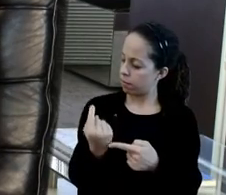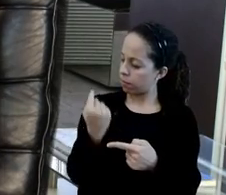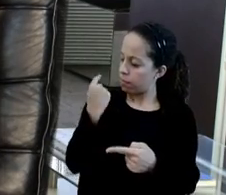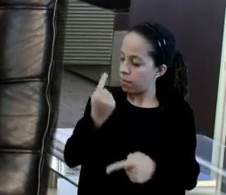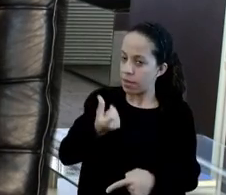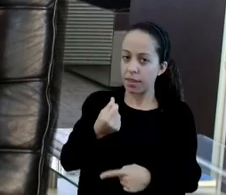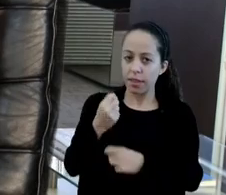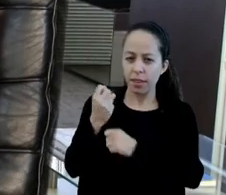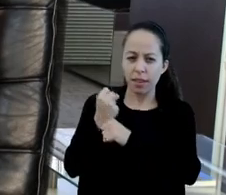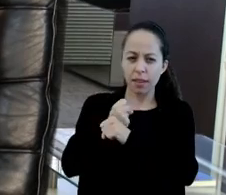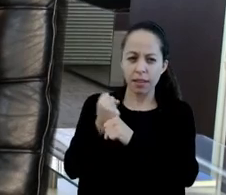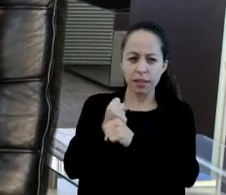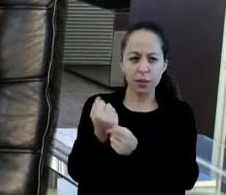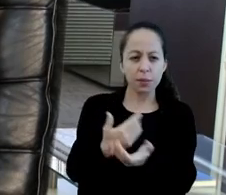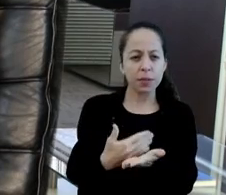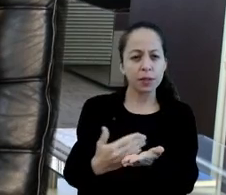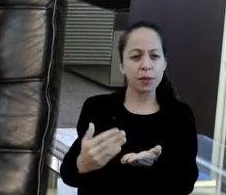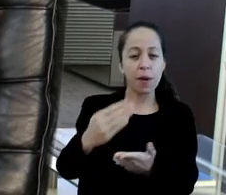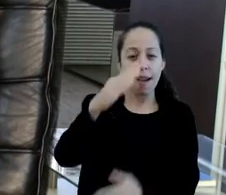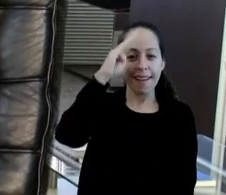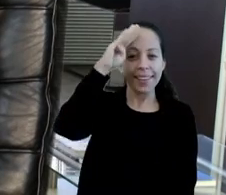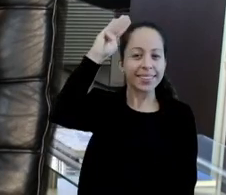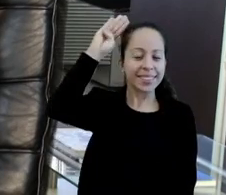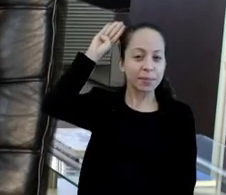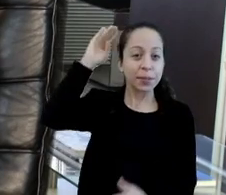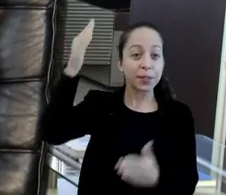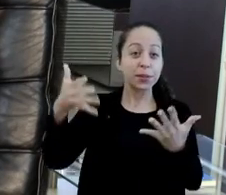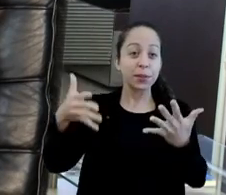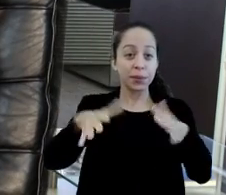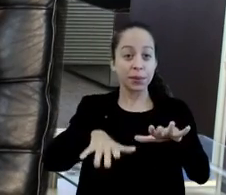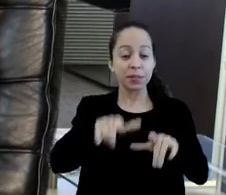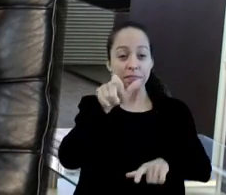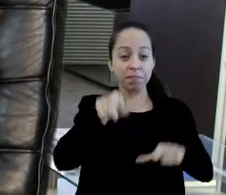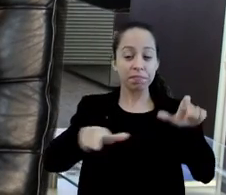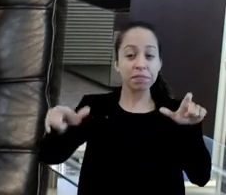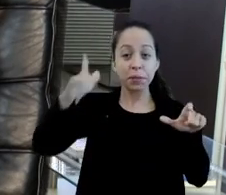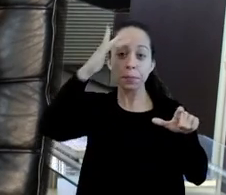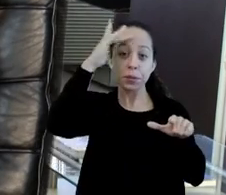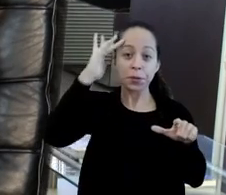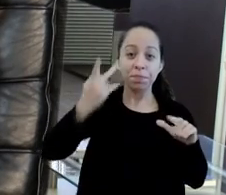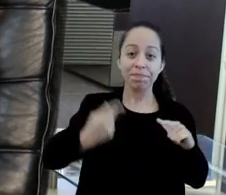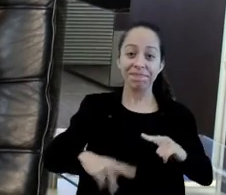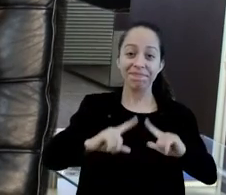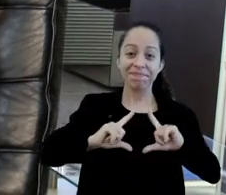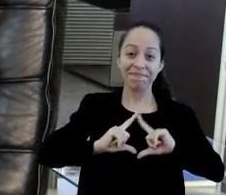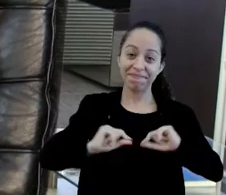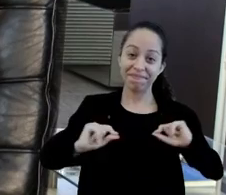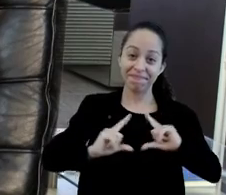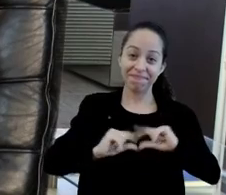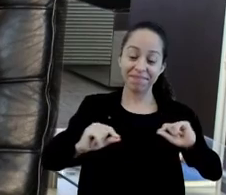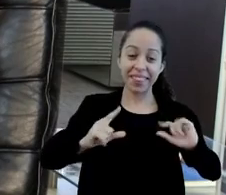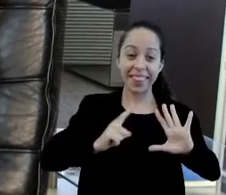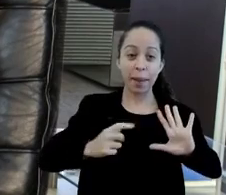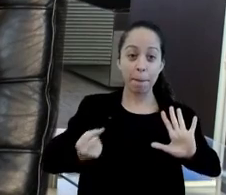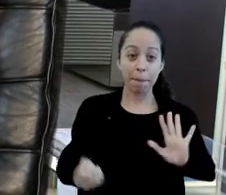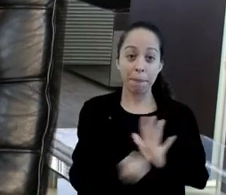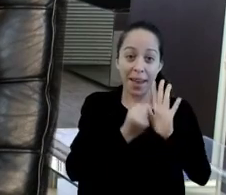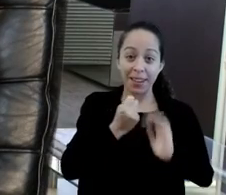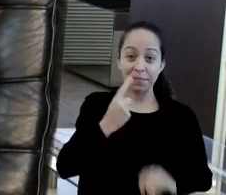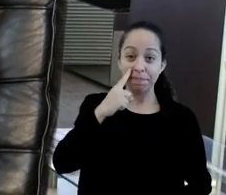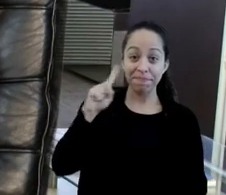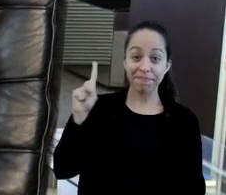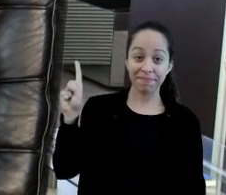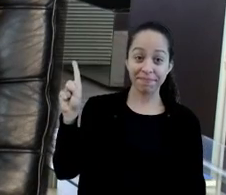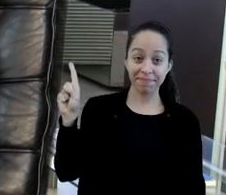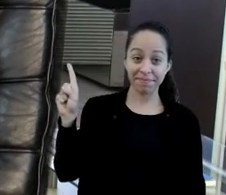Academia Inclusiva de Autores Brasilienses. Aqui está a logo desta academia